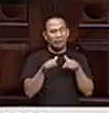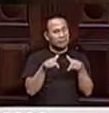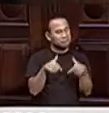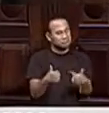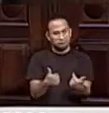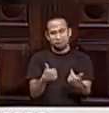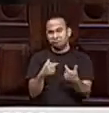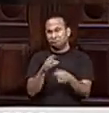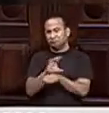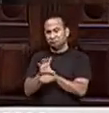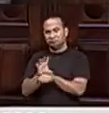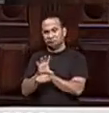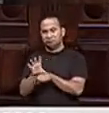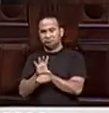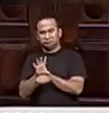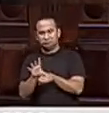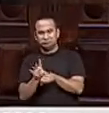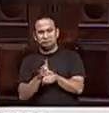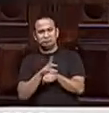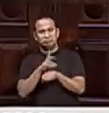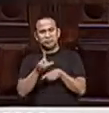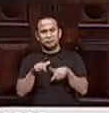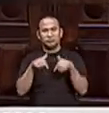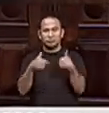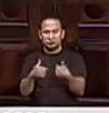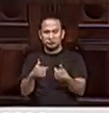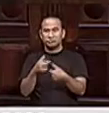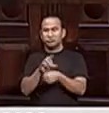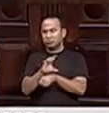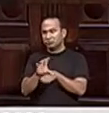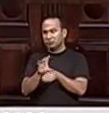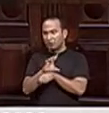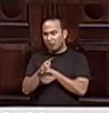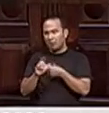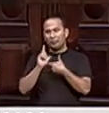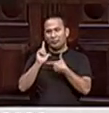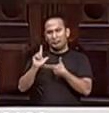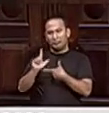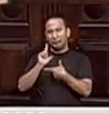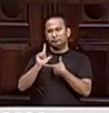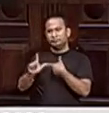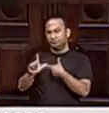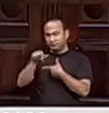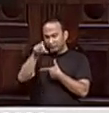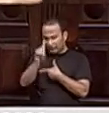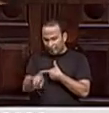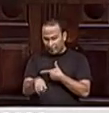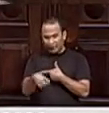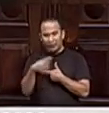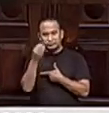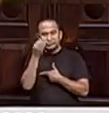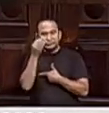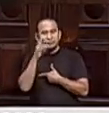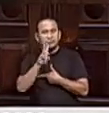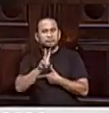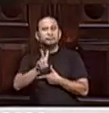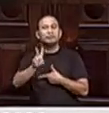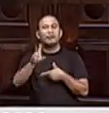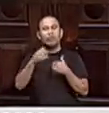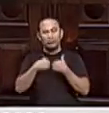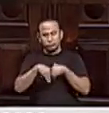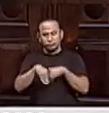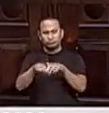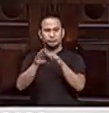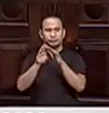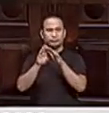atribuição constitucional. E a atribuição constitucional do Poder Legislativo é apreciar a prisão, mantendo ou